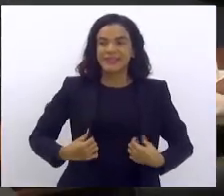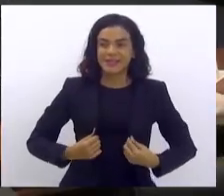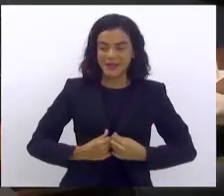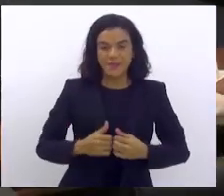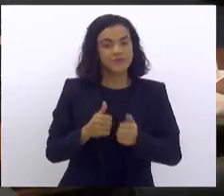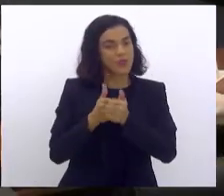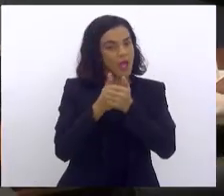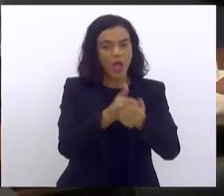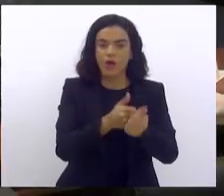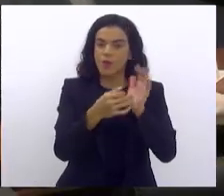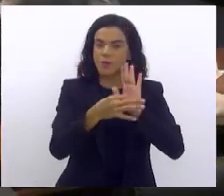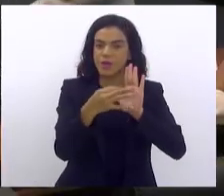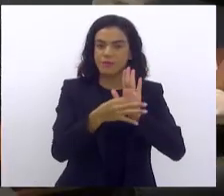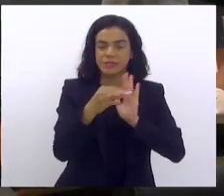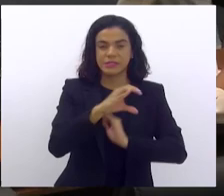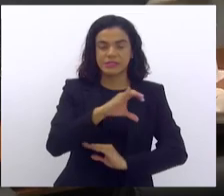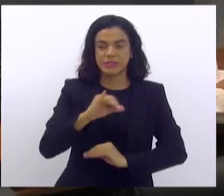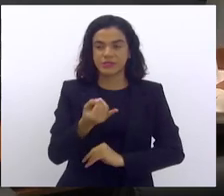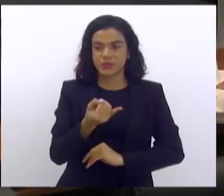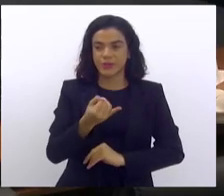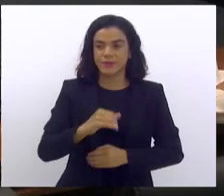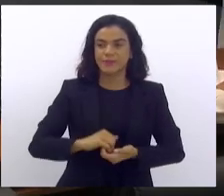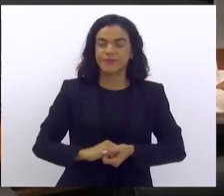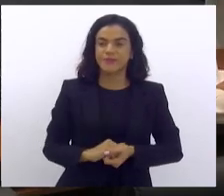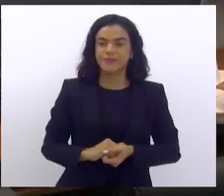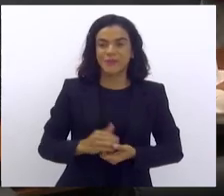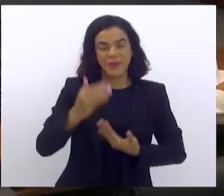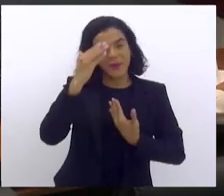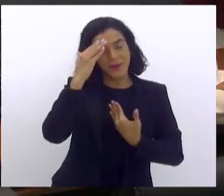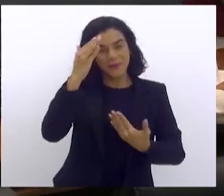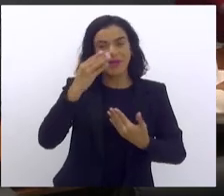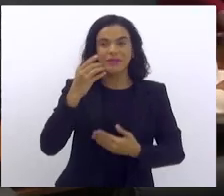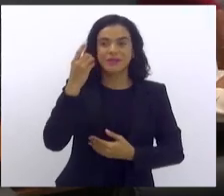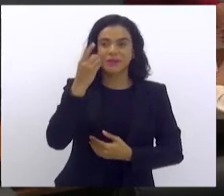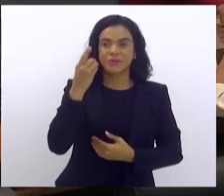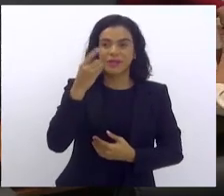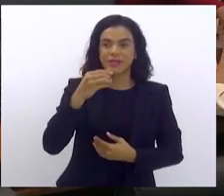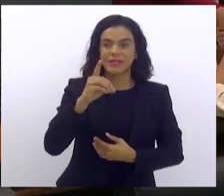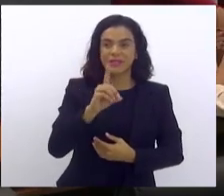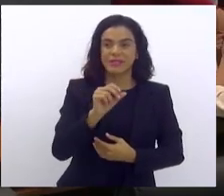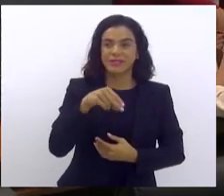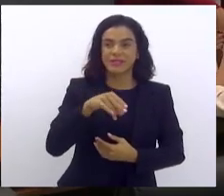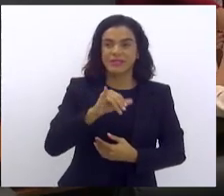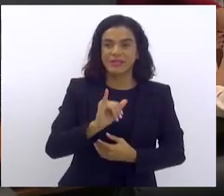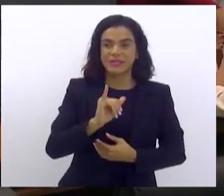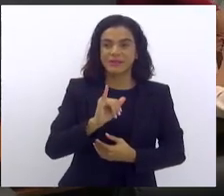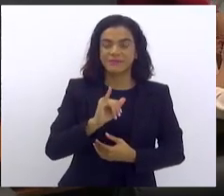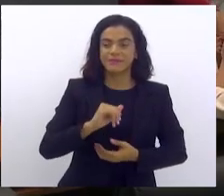Acompanho o parecer da CCJ, no mérito. Obrigado, nosso nobre deputado Dani.